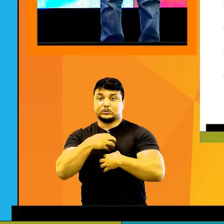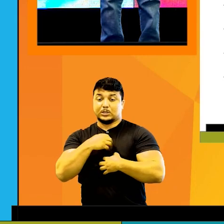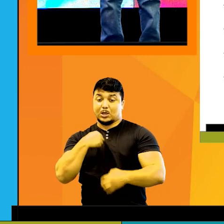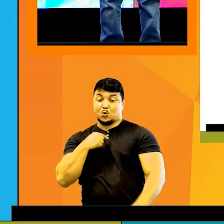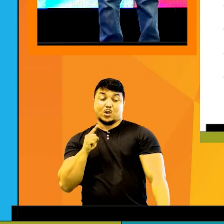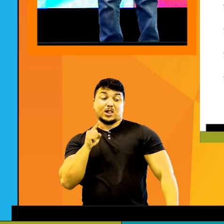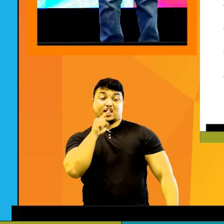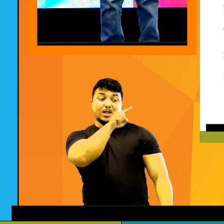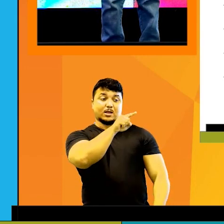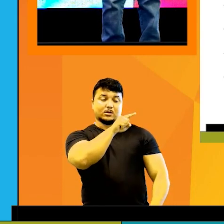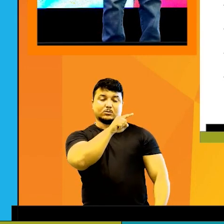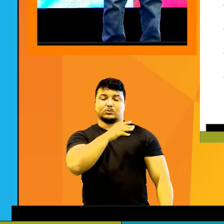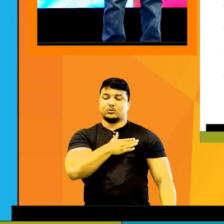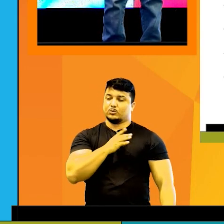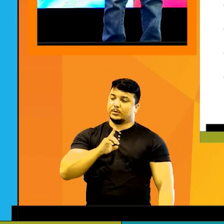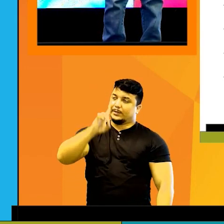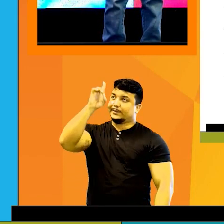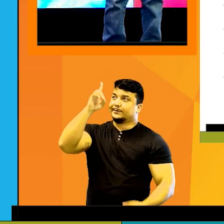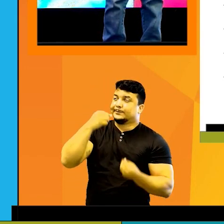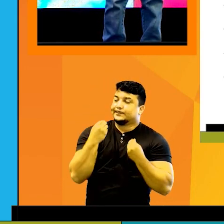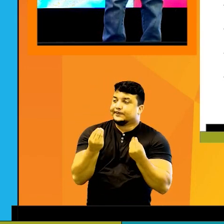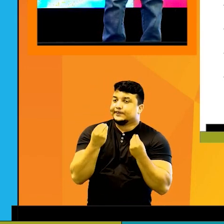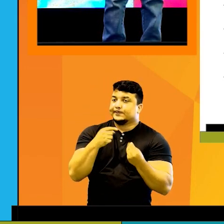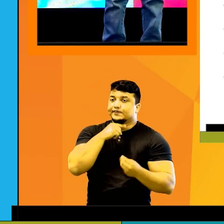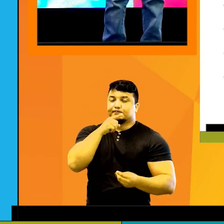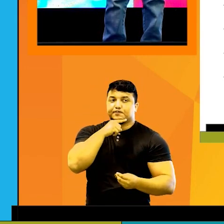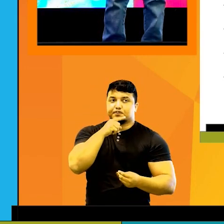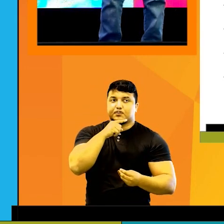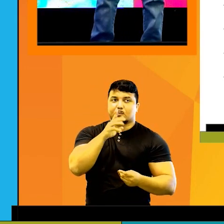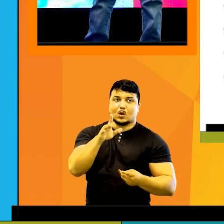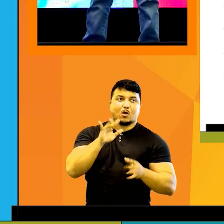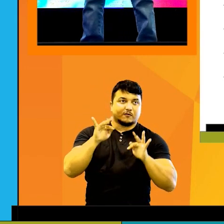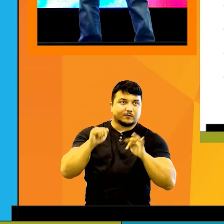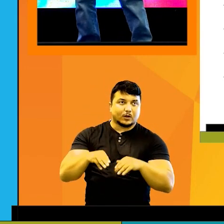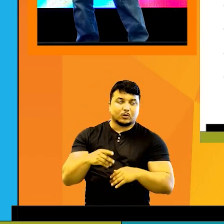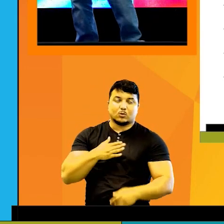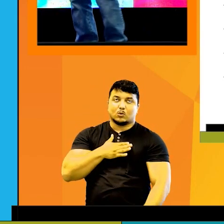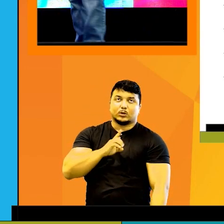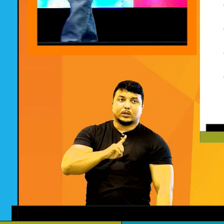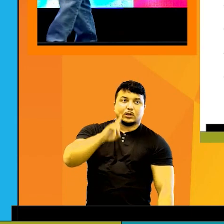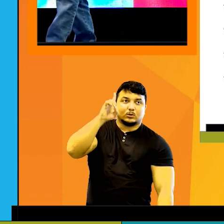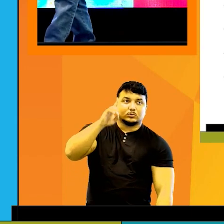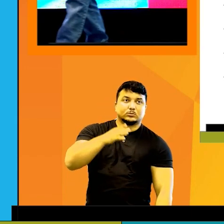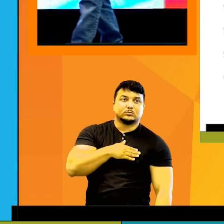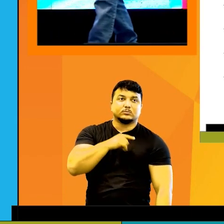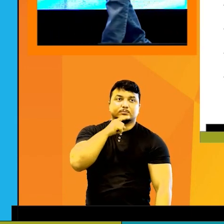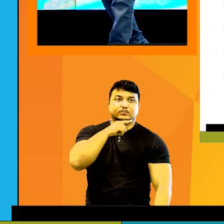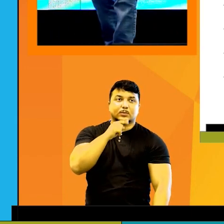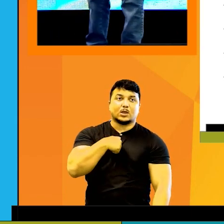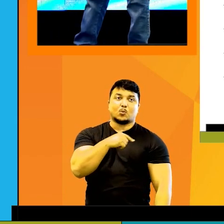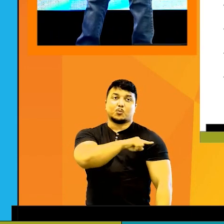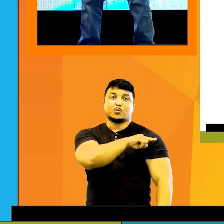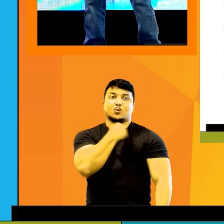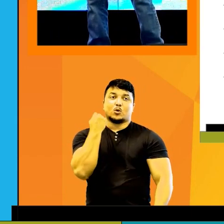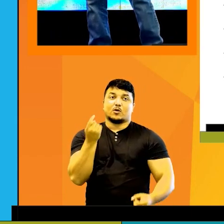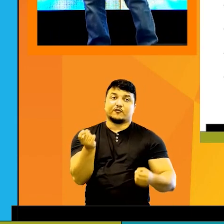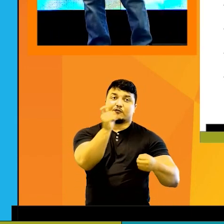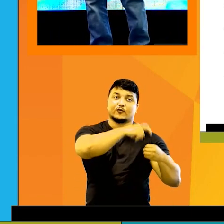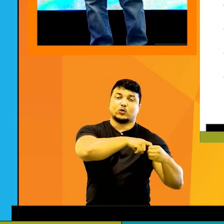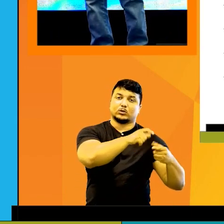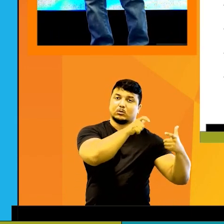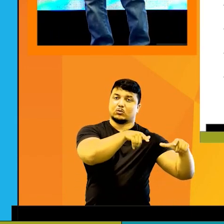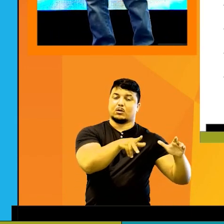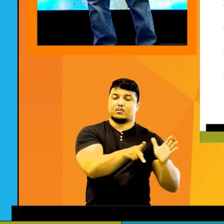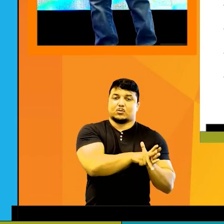lá. Oh Deus, não permita, olha como é que ele fez o poema. Oh Deus, não permita que eu morra sem que eu volte para